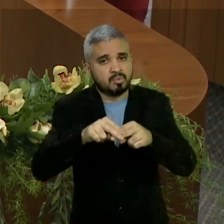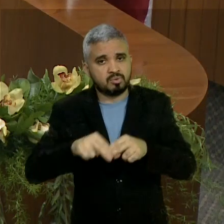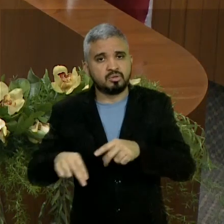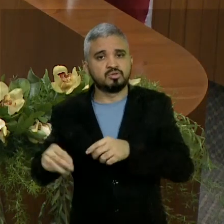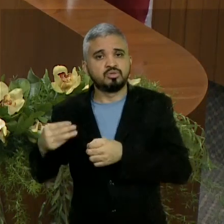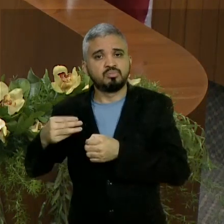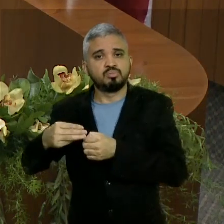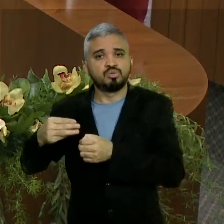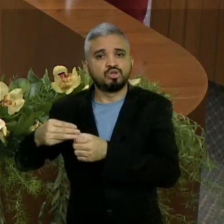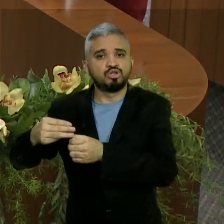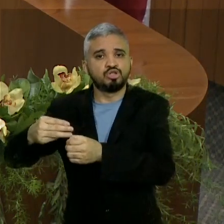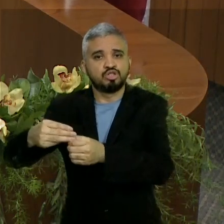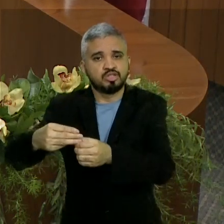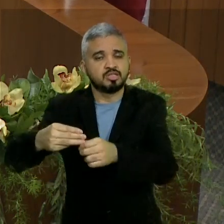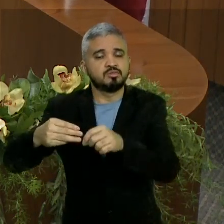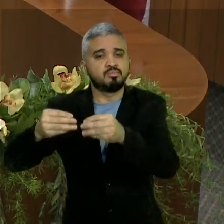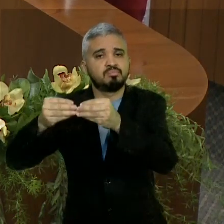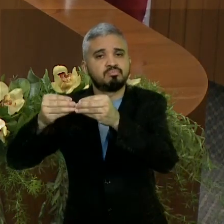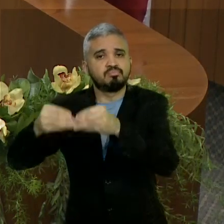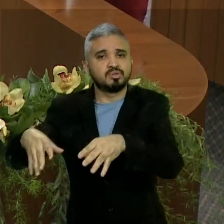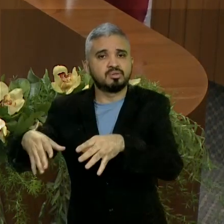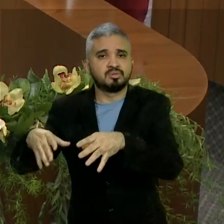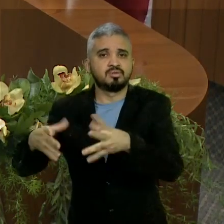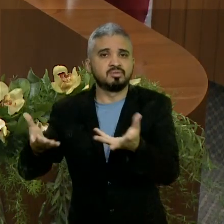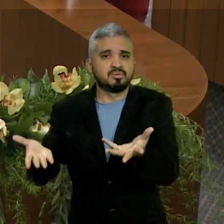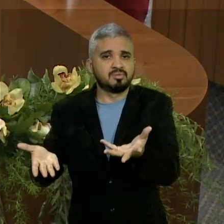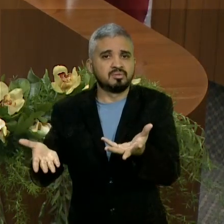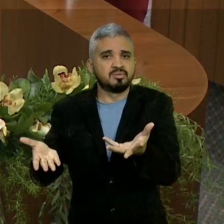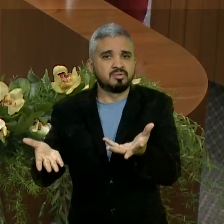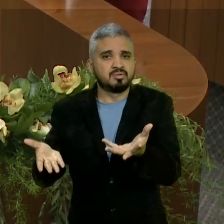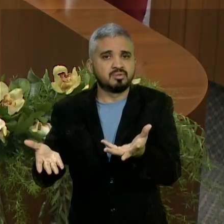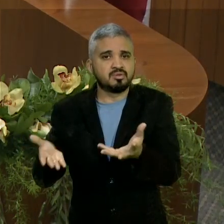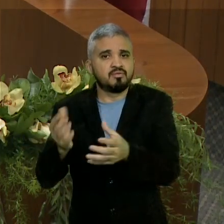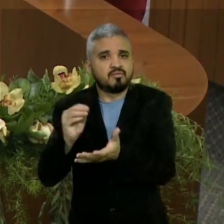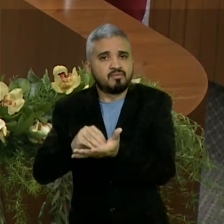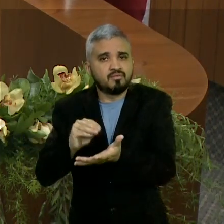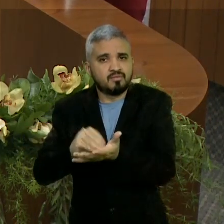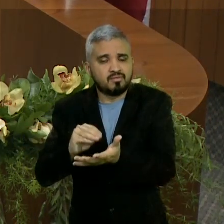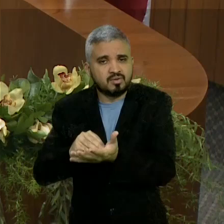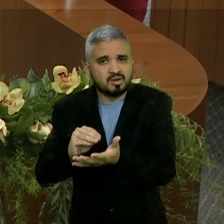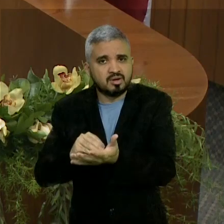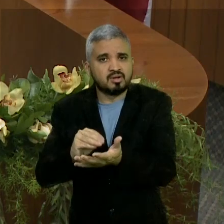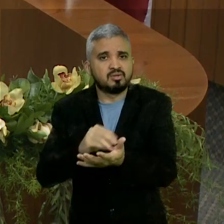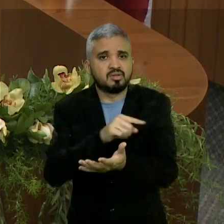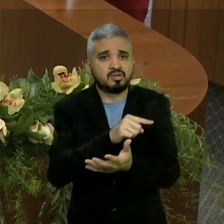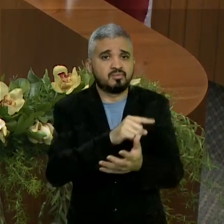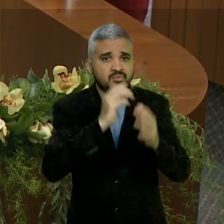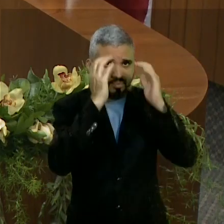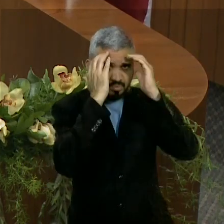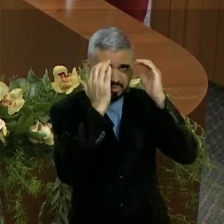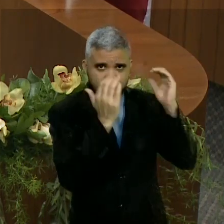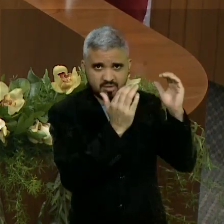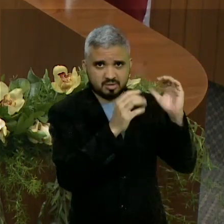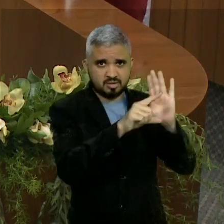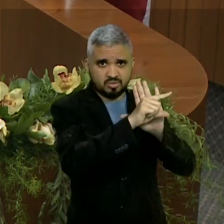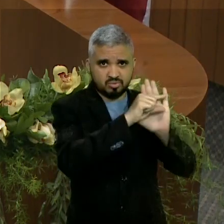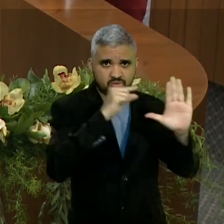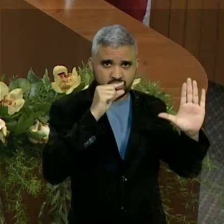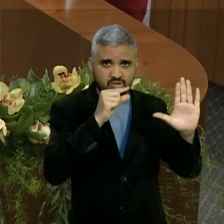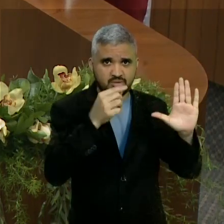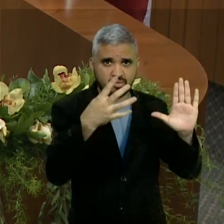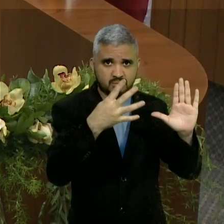do entre parênteses não repasse determinado pelo inciso qu do artigo